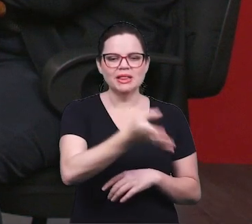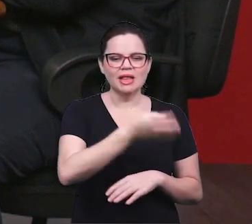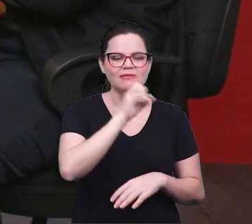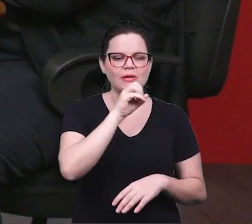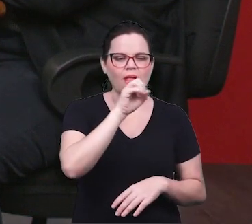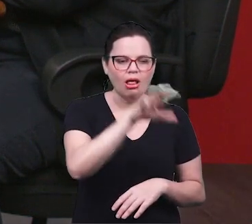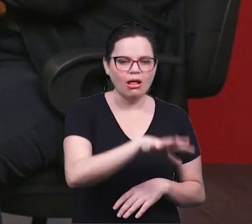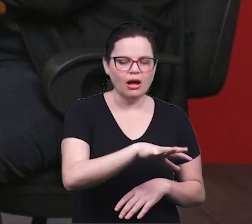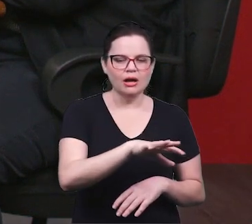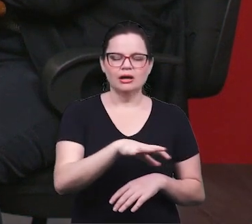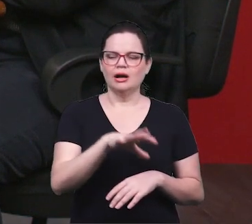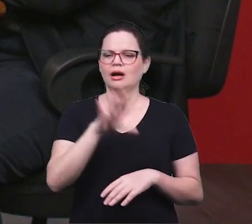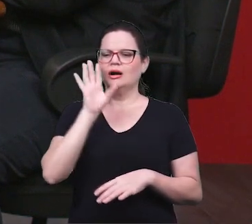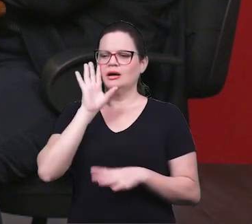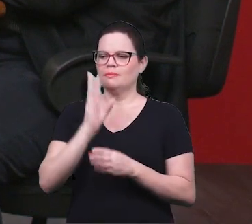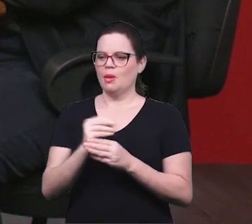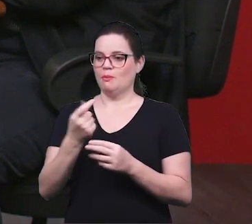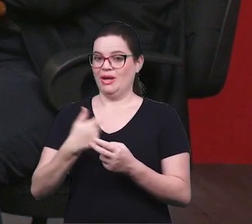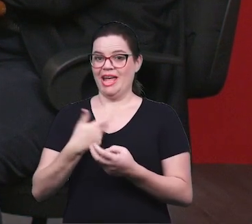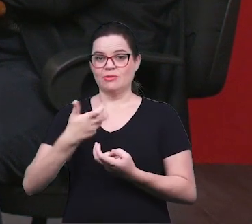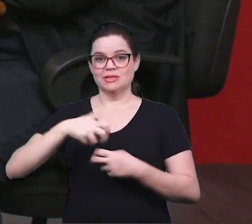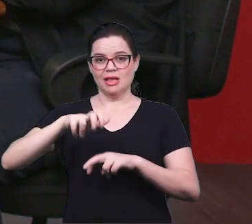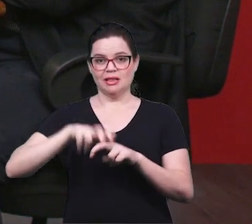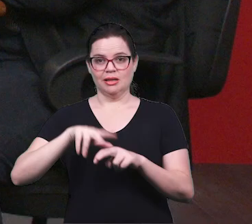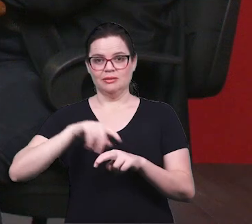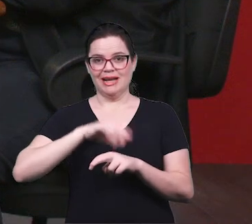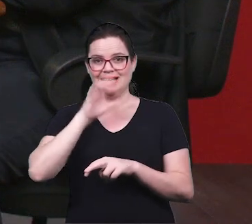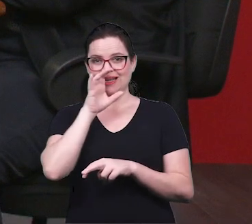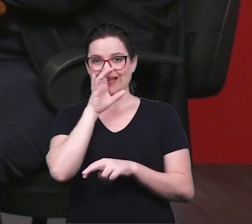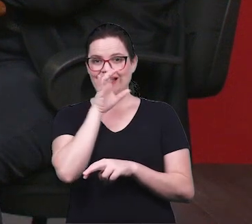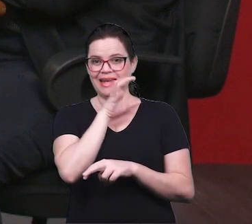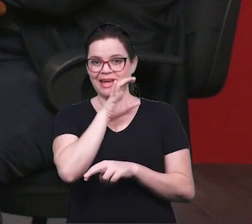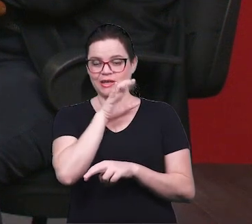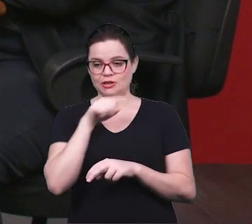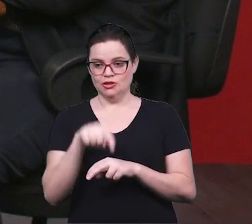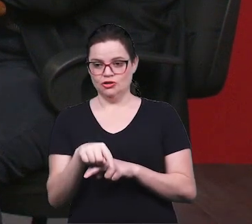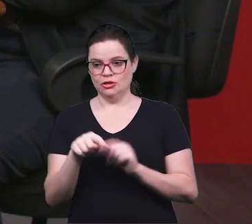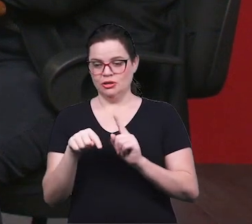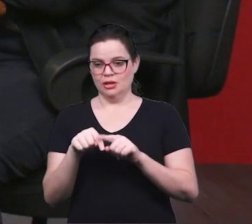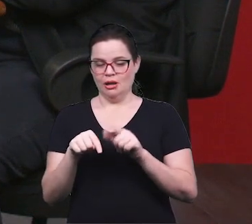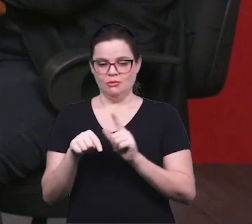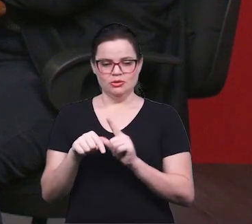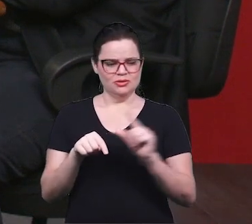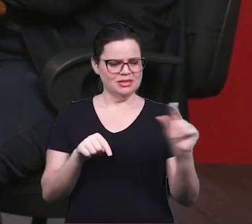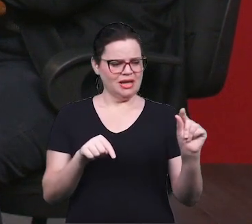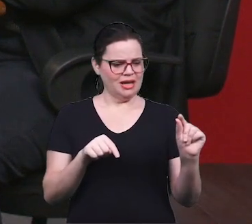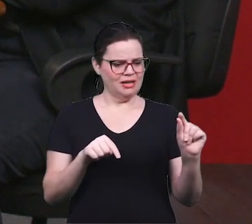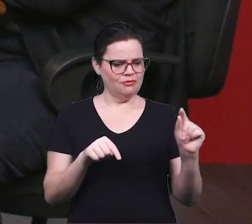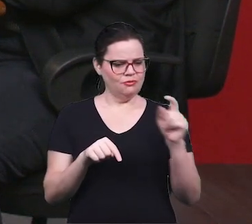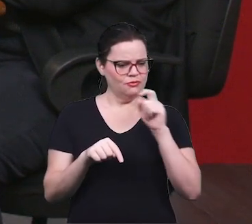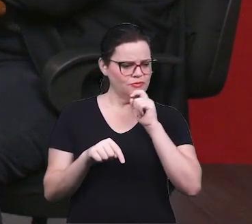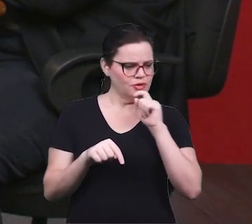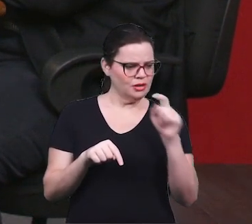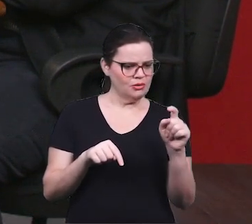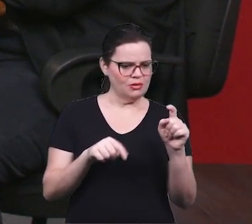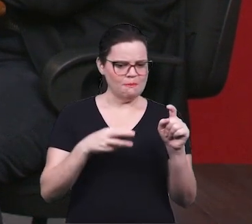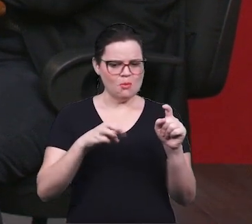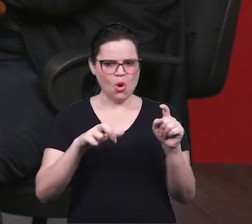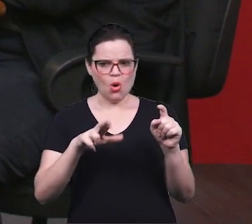de enxofre, aquele tempo que eu fiquei ali dentro e o calor, quando eu saí fora ali, eu tive que sair fora deles ali,